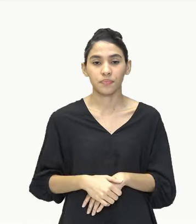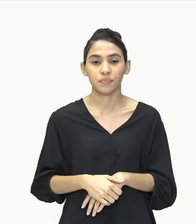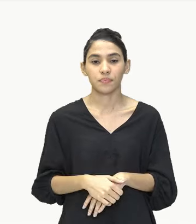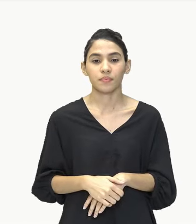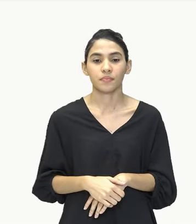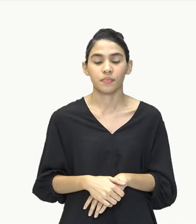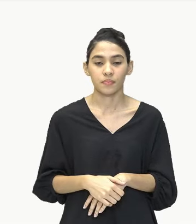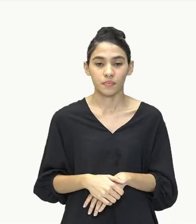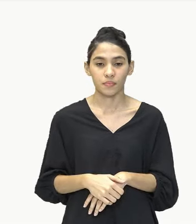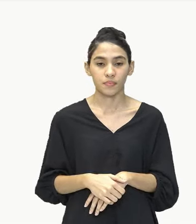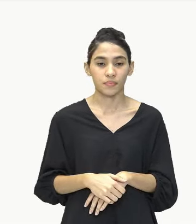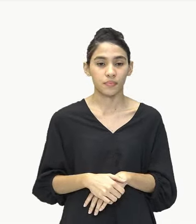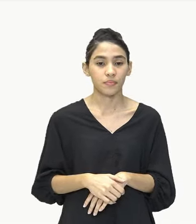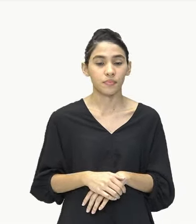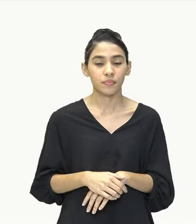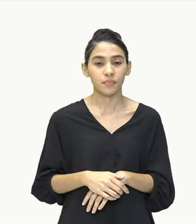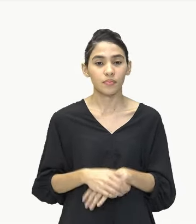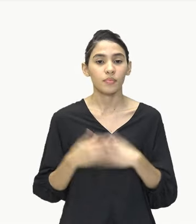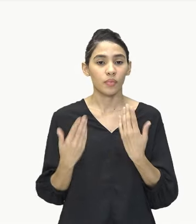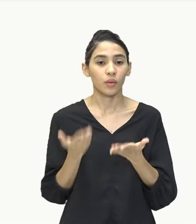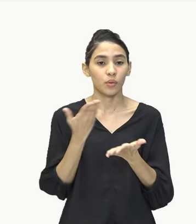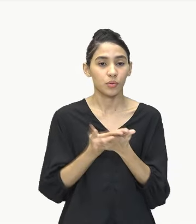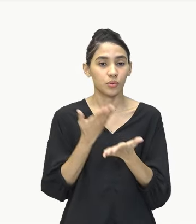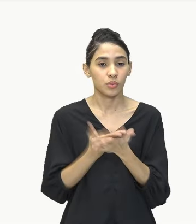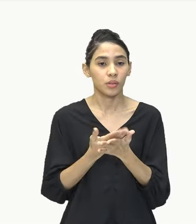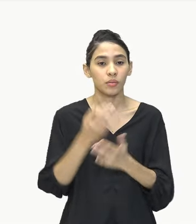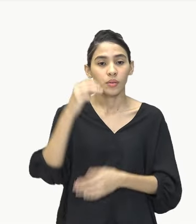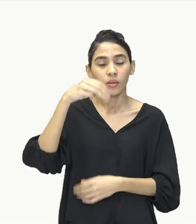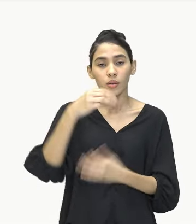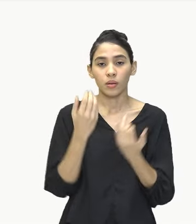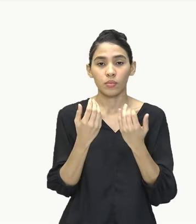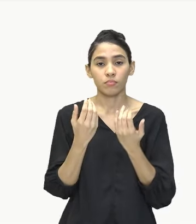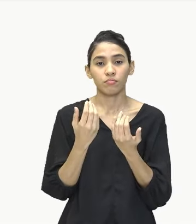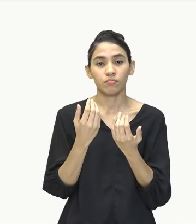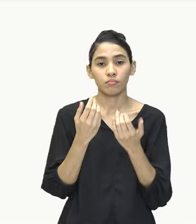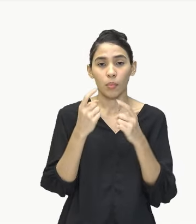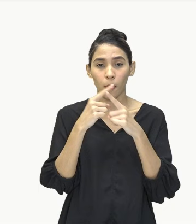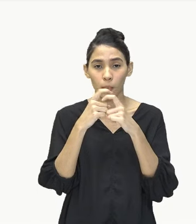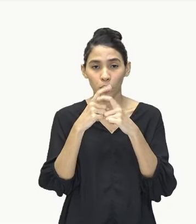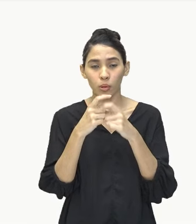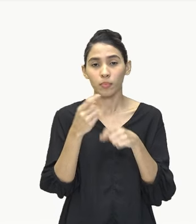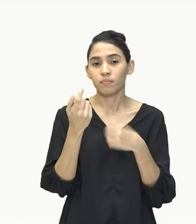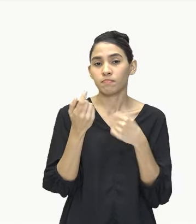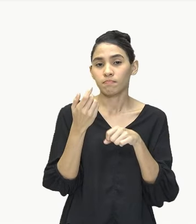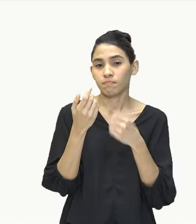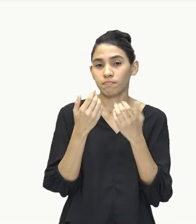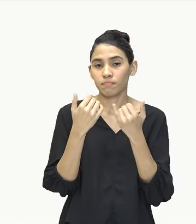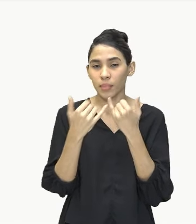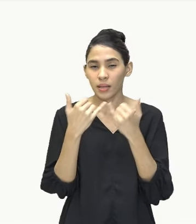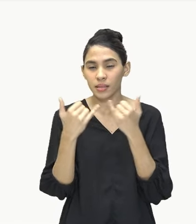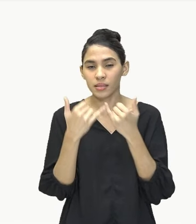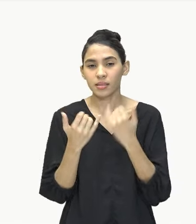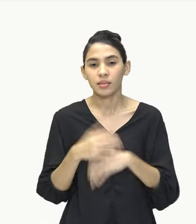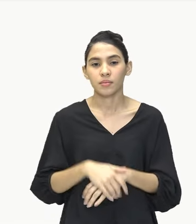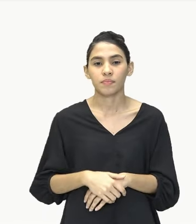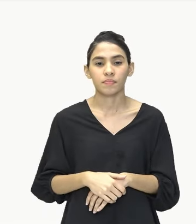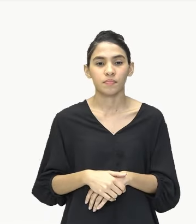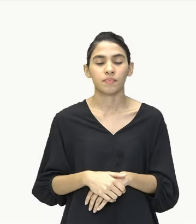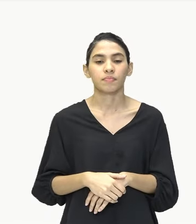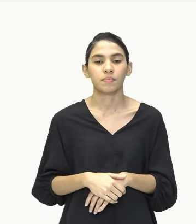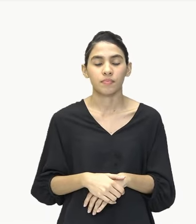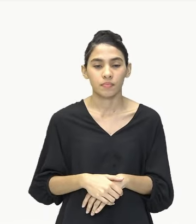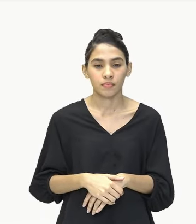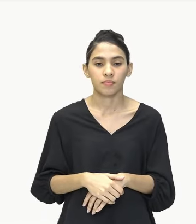detalhes. E aí, já que nós estudamos monômios semelhantes, estamos seguros para avançar um pouco mais na nossa aula.